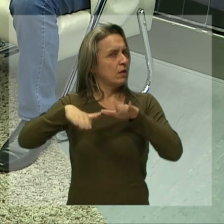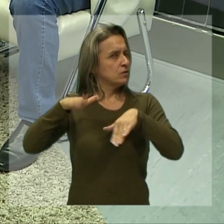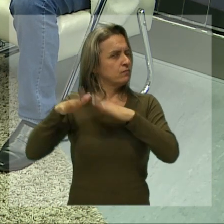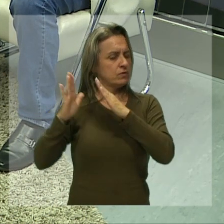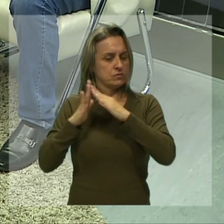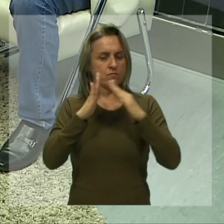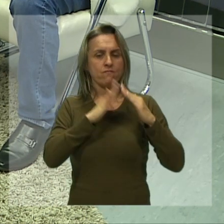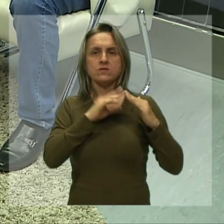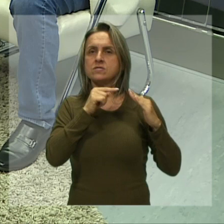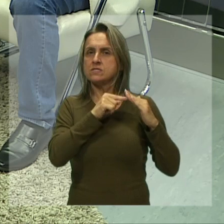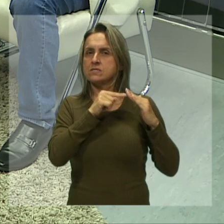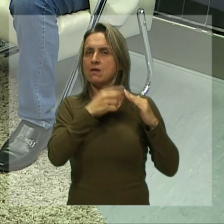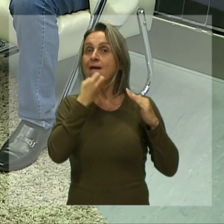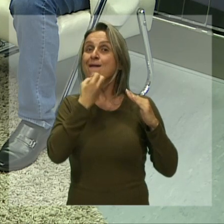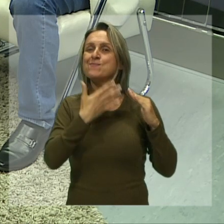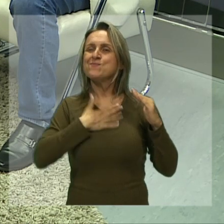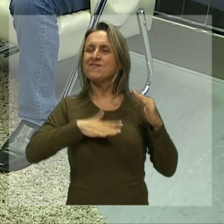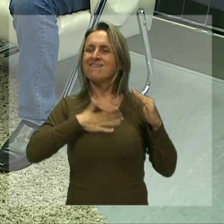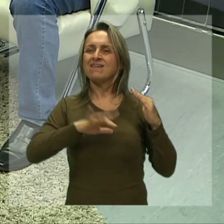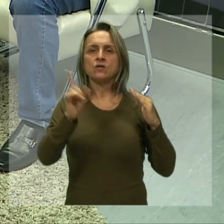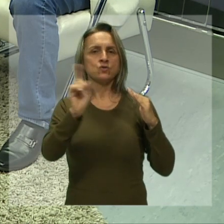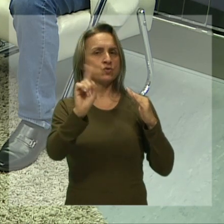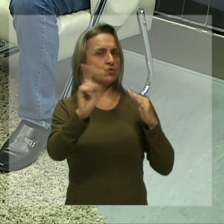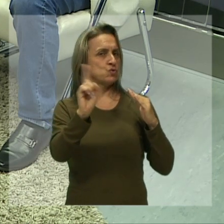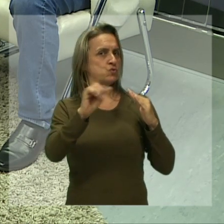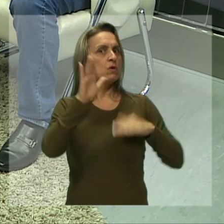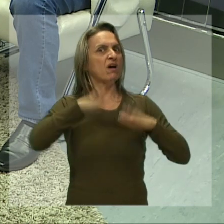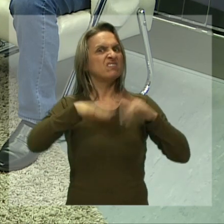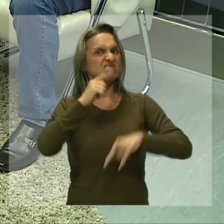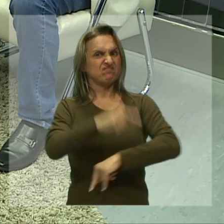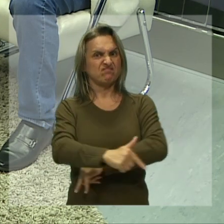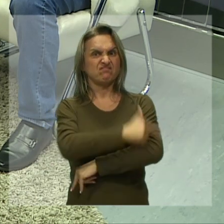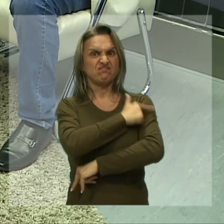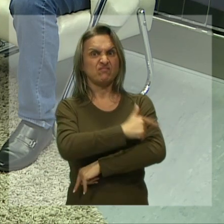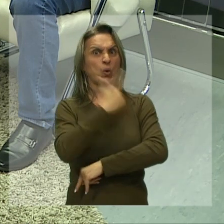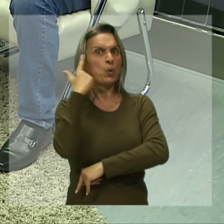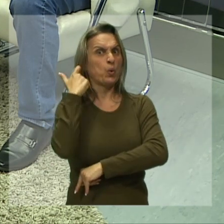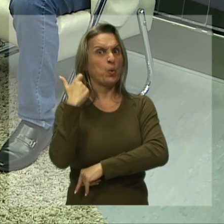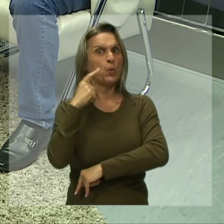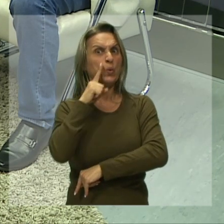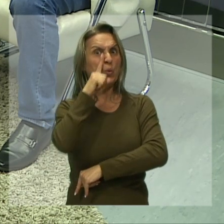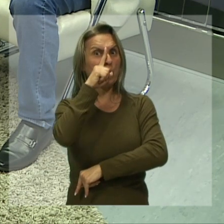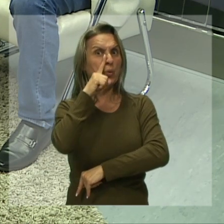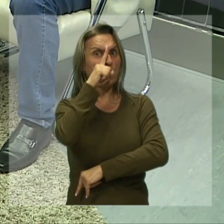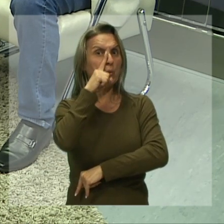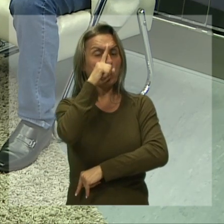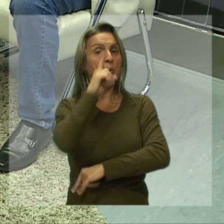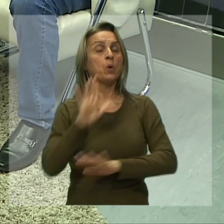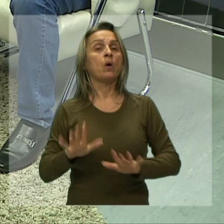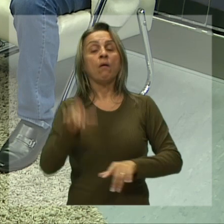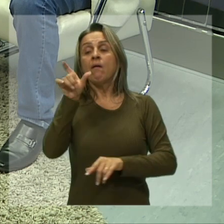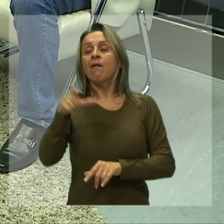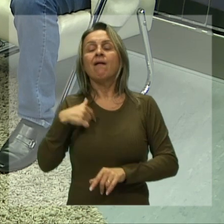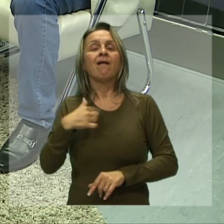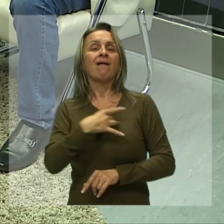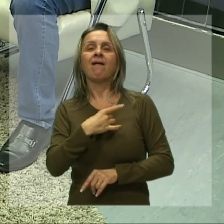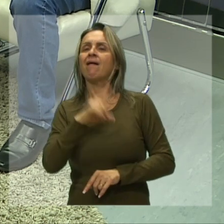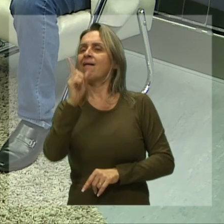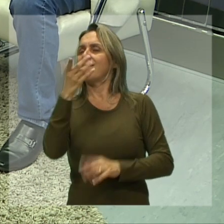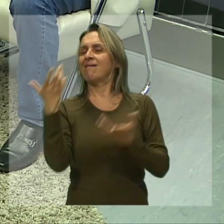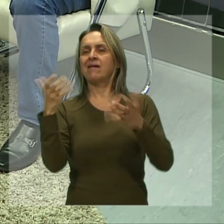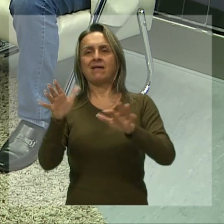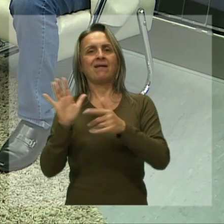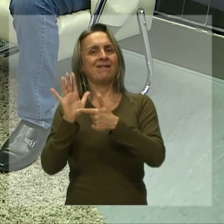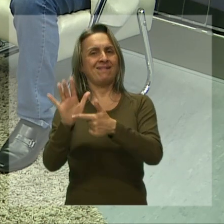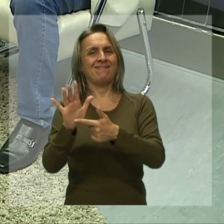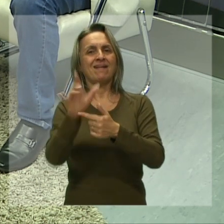pessoa pacífica que extrapolou no som uma vez ou outra. Às vezes são pessoas perigosas, entendeu? Então as pessoas